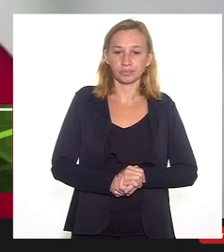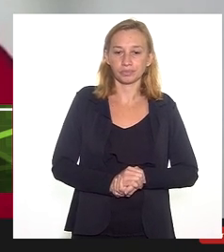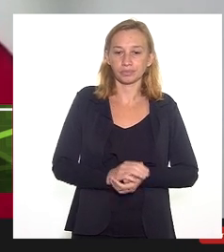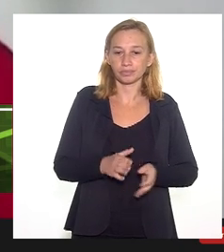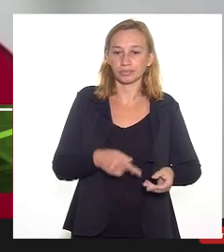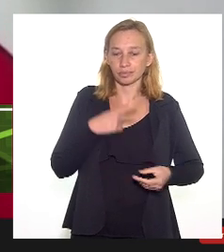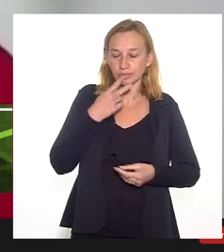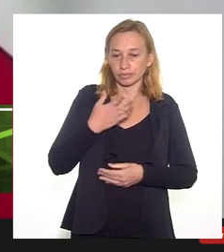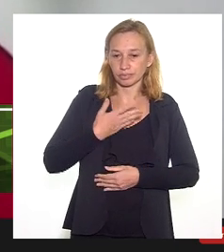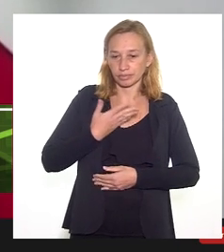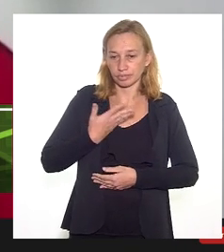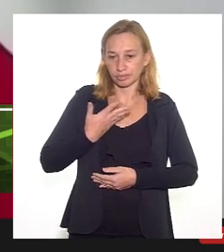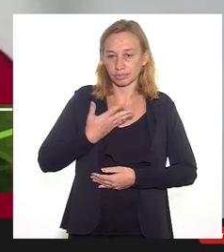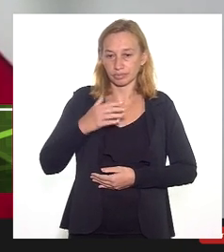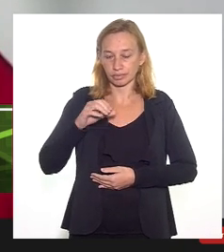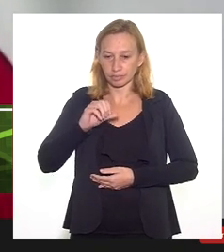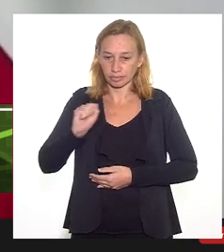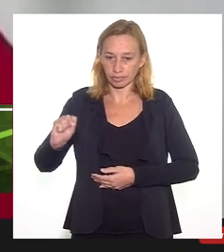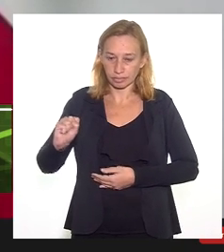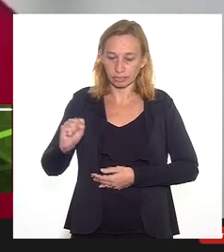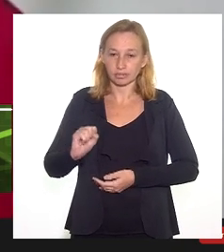passo a palavra minha companheira Cássia